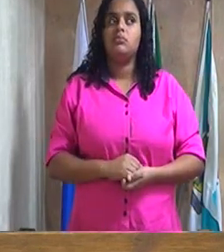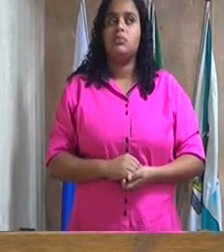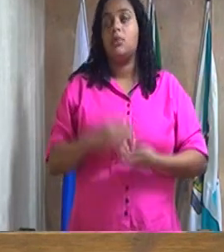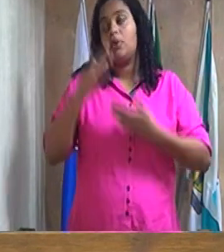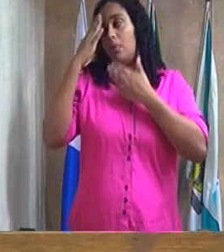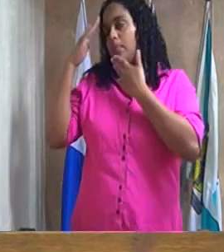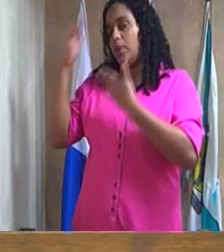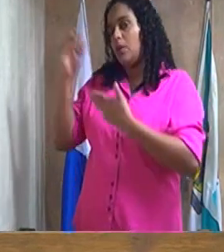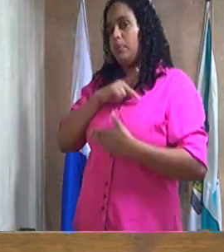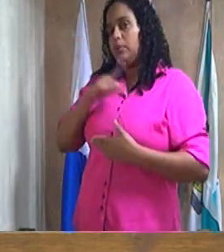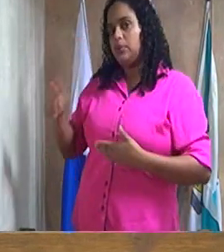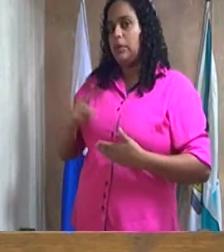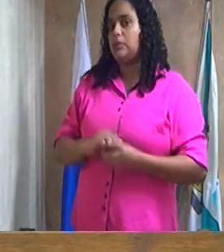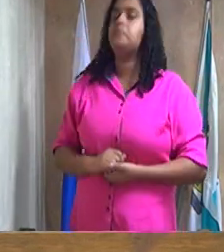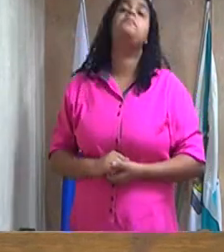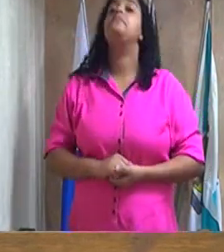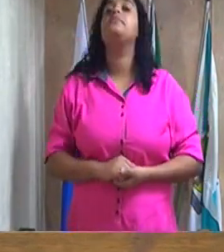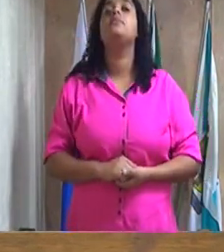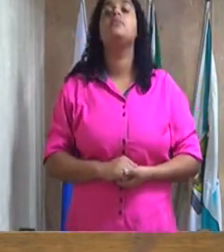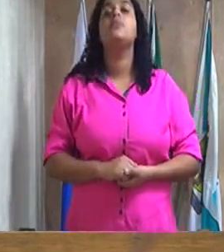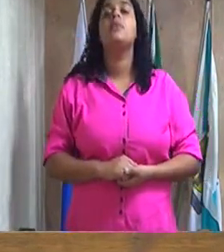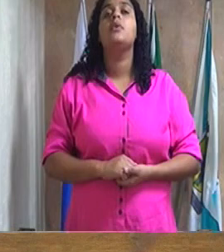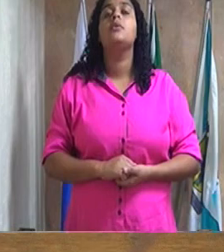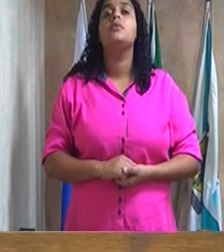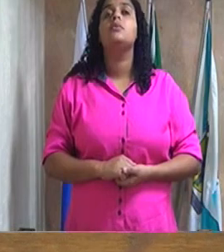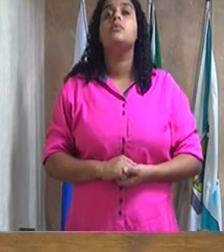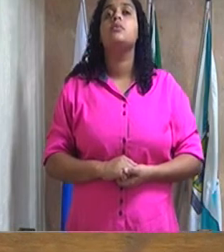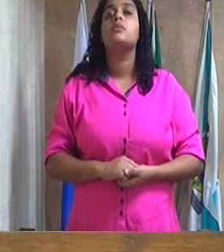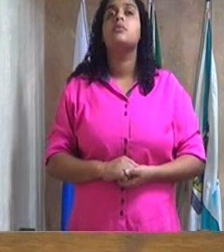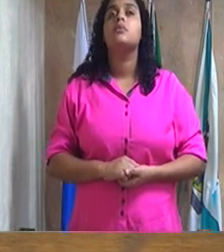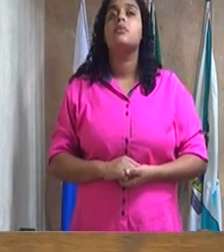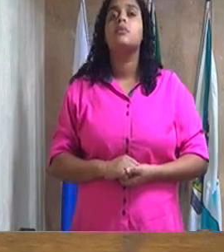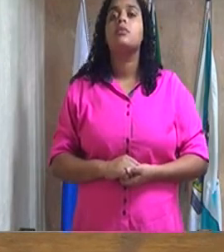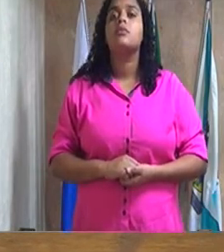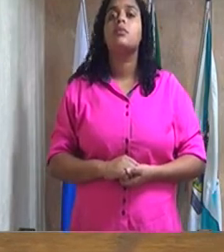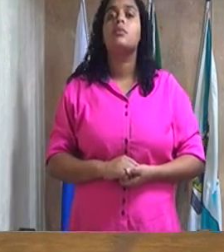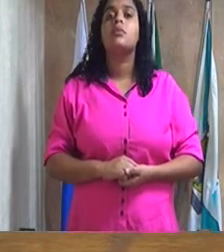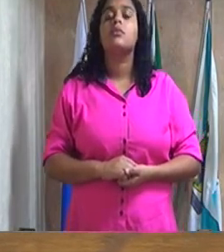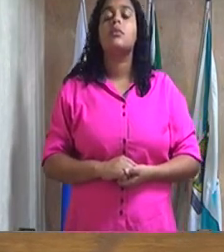Obrigado, presidente. O alto índice